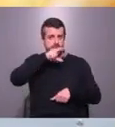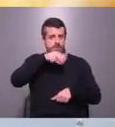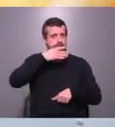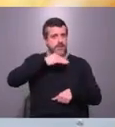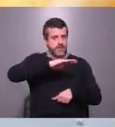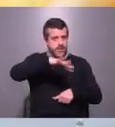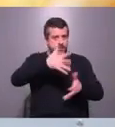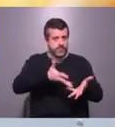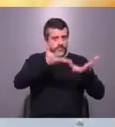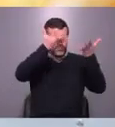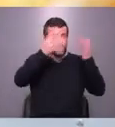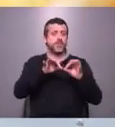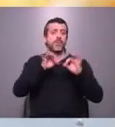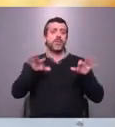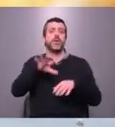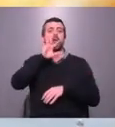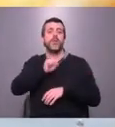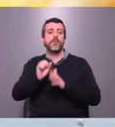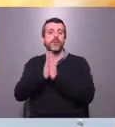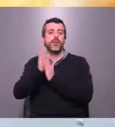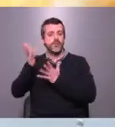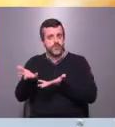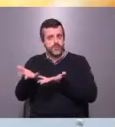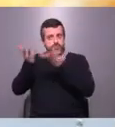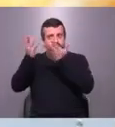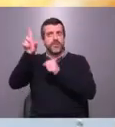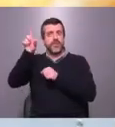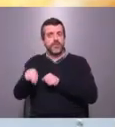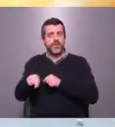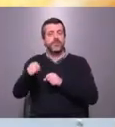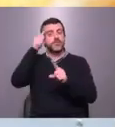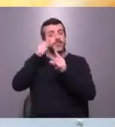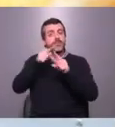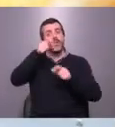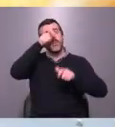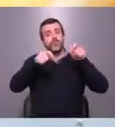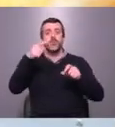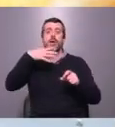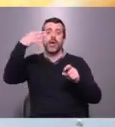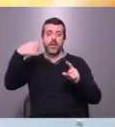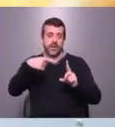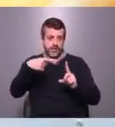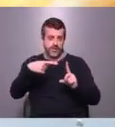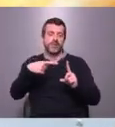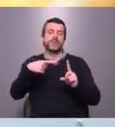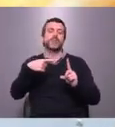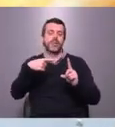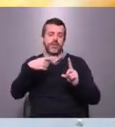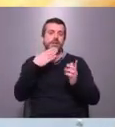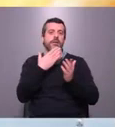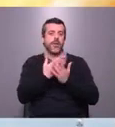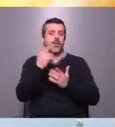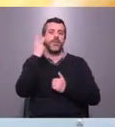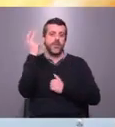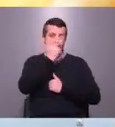così bisogna che sia innalzato il figlio dell'uomo, perché chiunque crede in lui abbia la vita eterna.